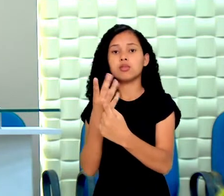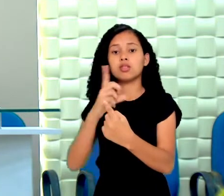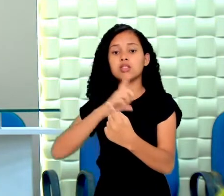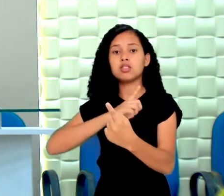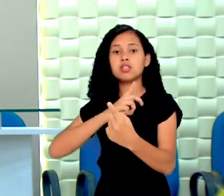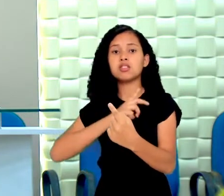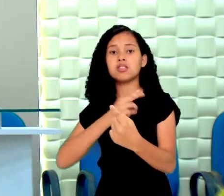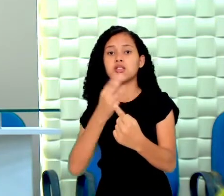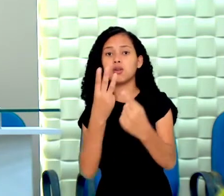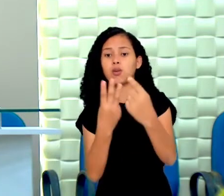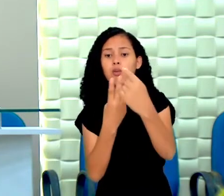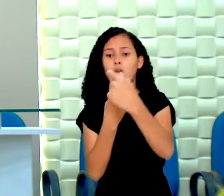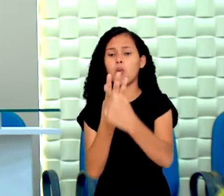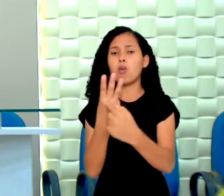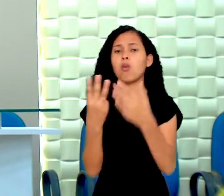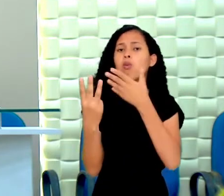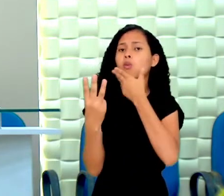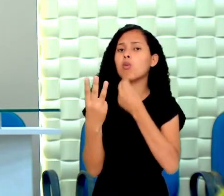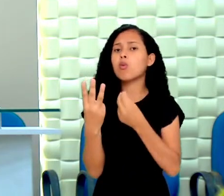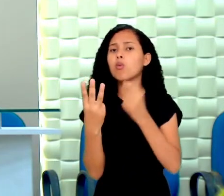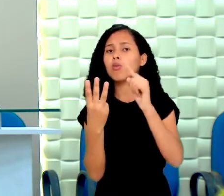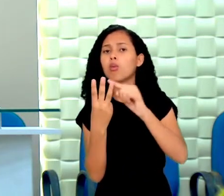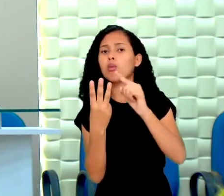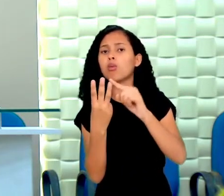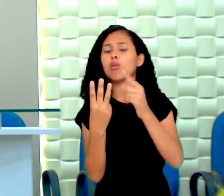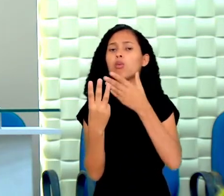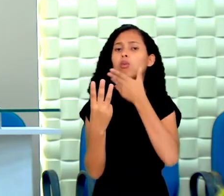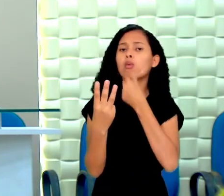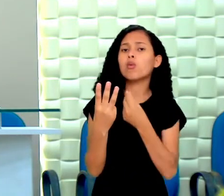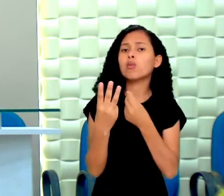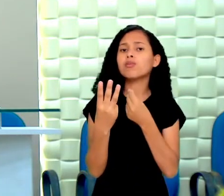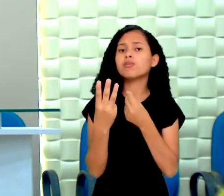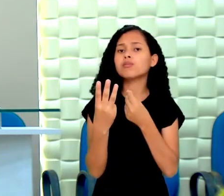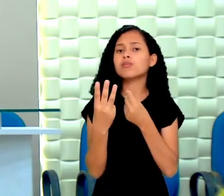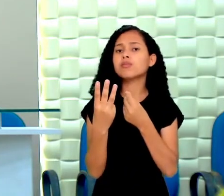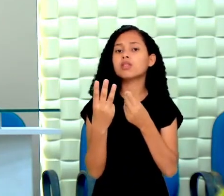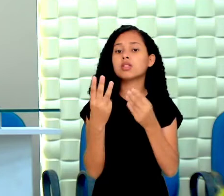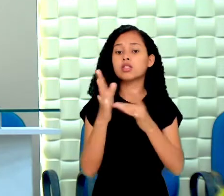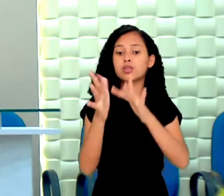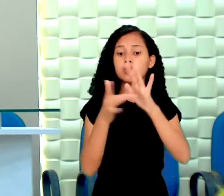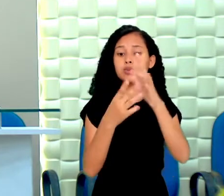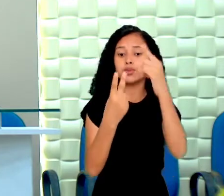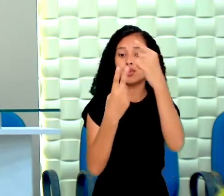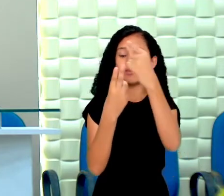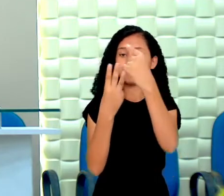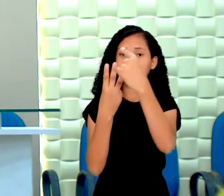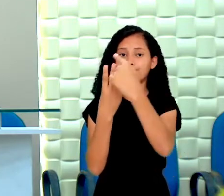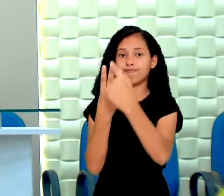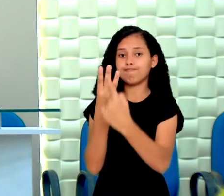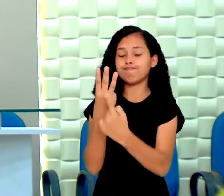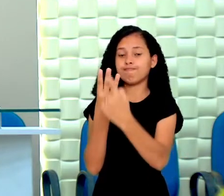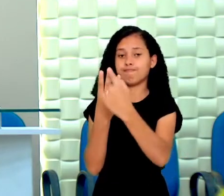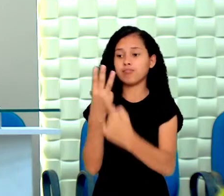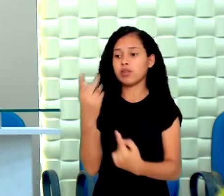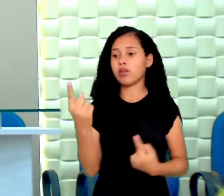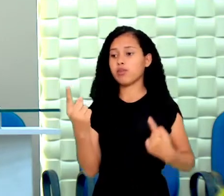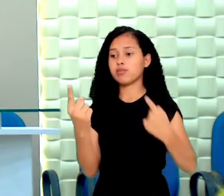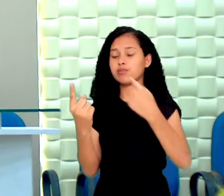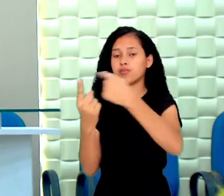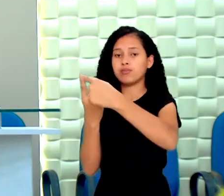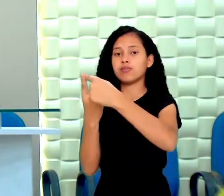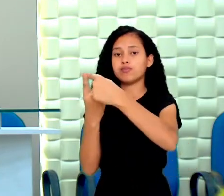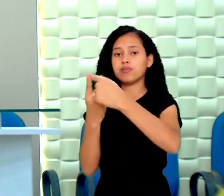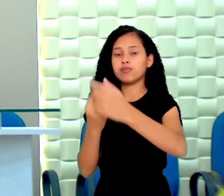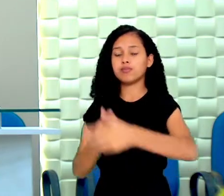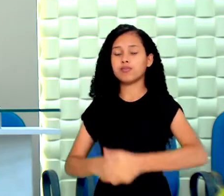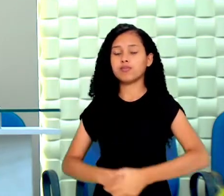prisioneiro à sua direita, outro à sua esquerda. Ele é o homem do centro. Louvado seja Deus.